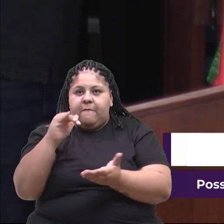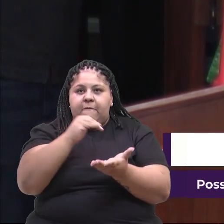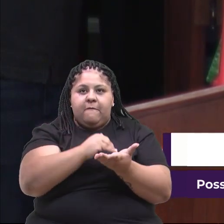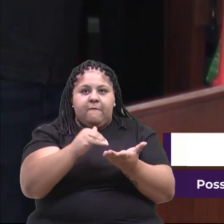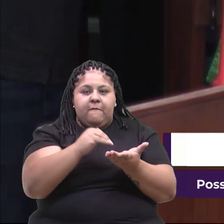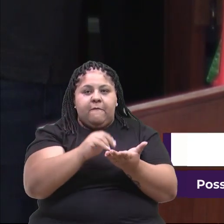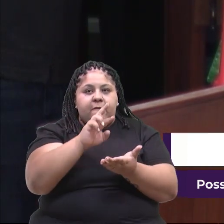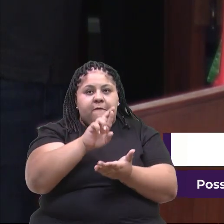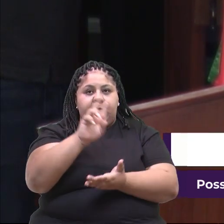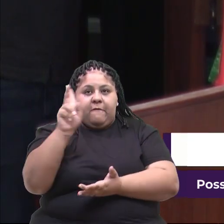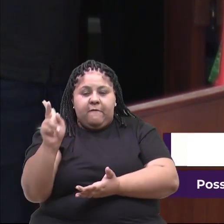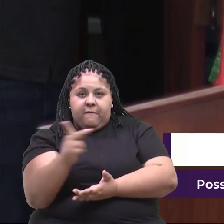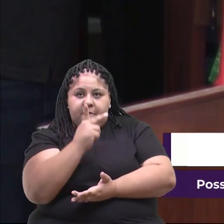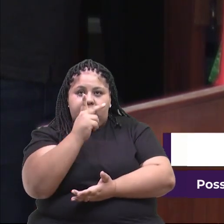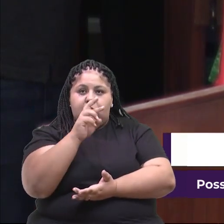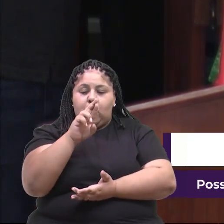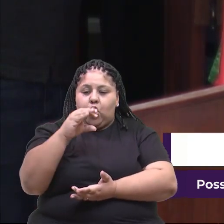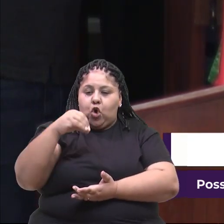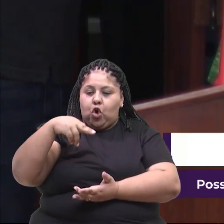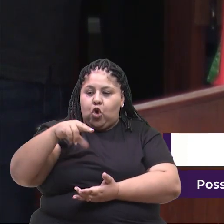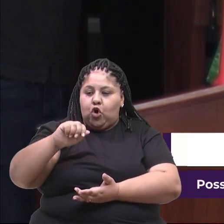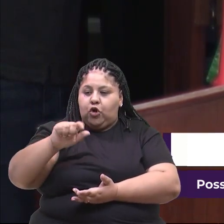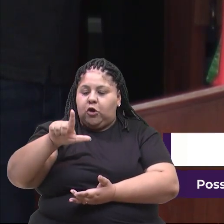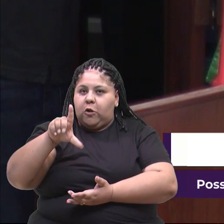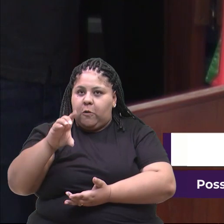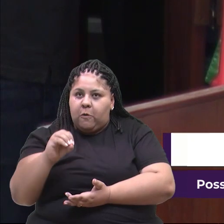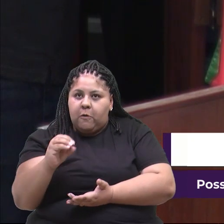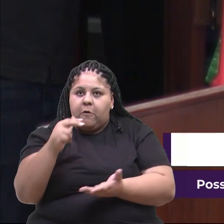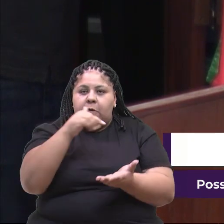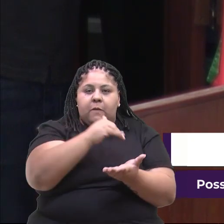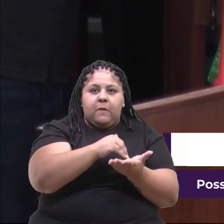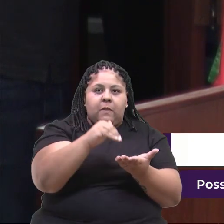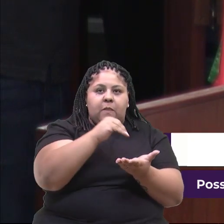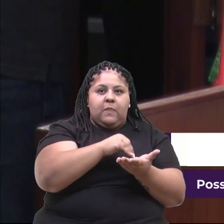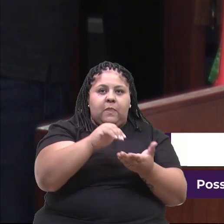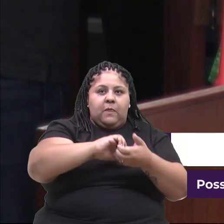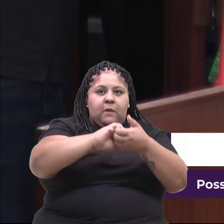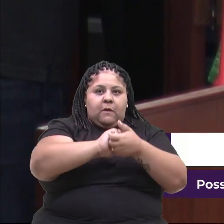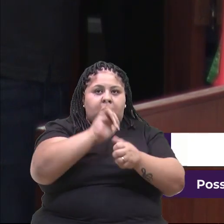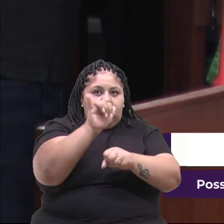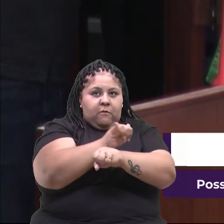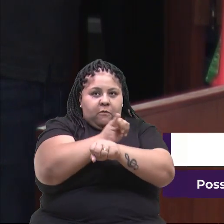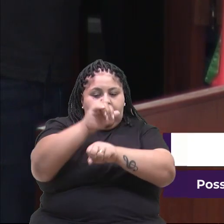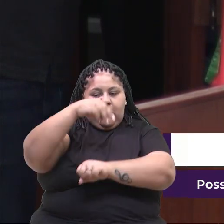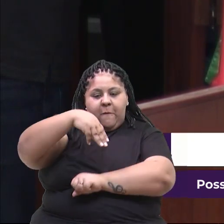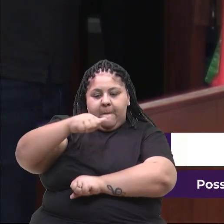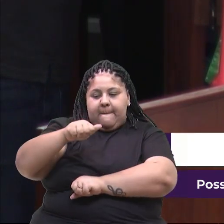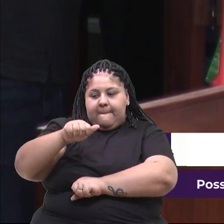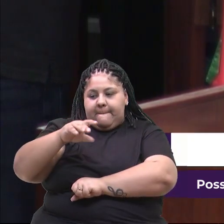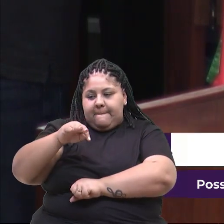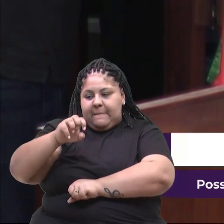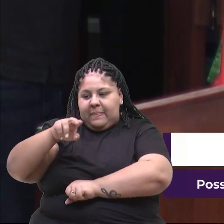humanos e logística Ronaldo Boniati, secretário de parcerias estratégicas Matheus Rocha,